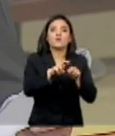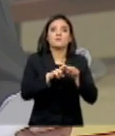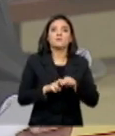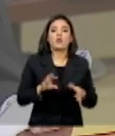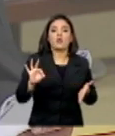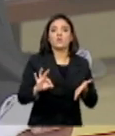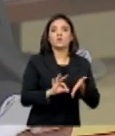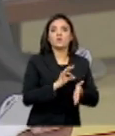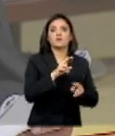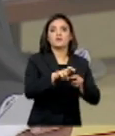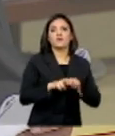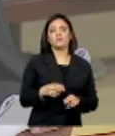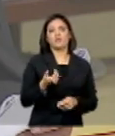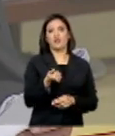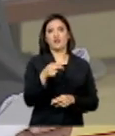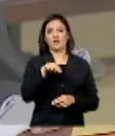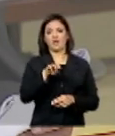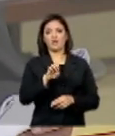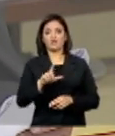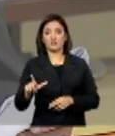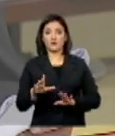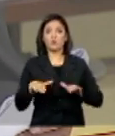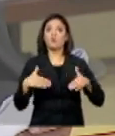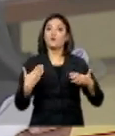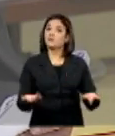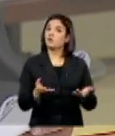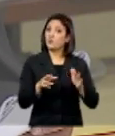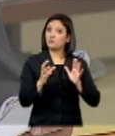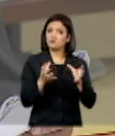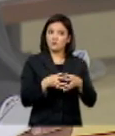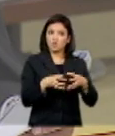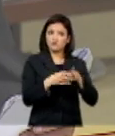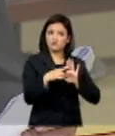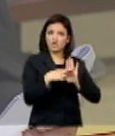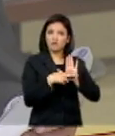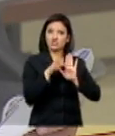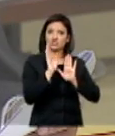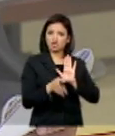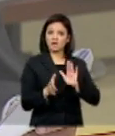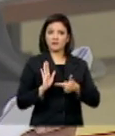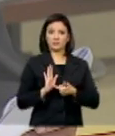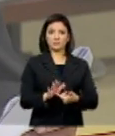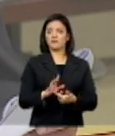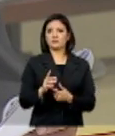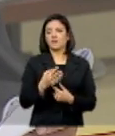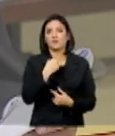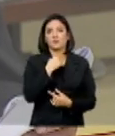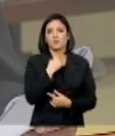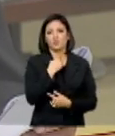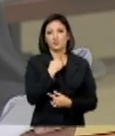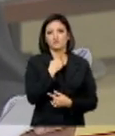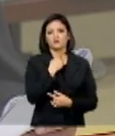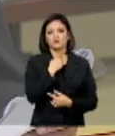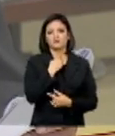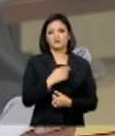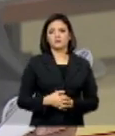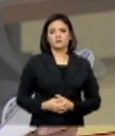então esse conjunto nativo já dizia que não é possível haver uma